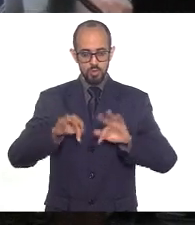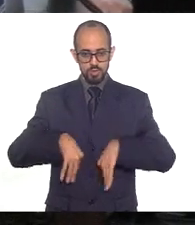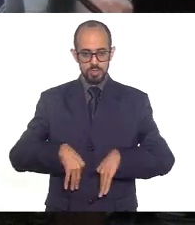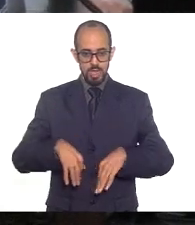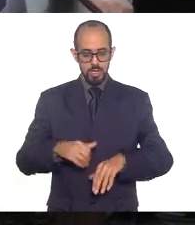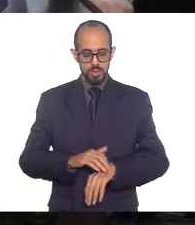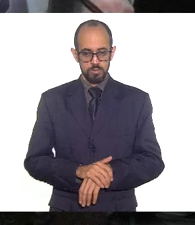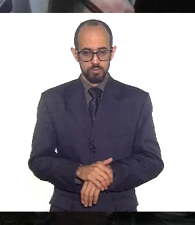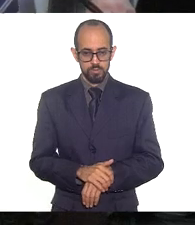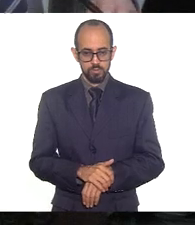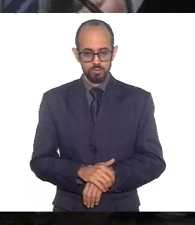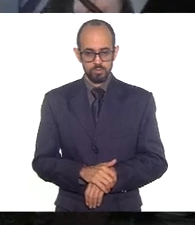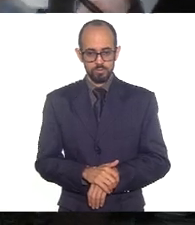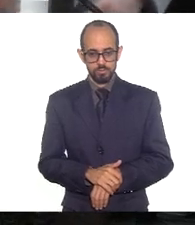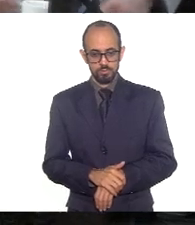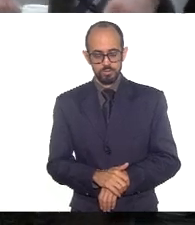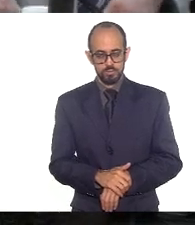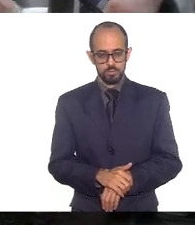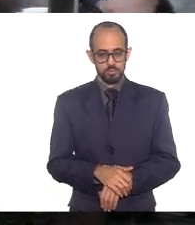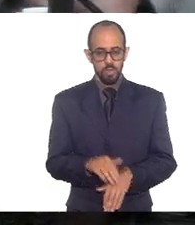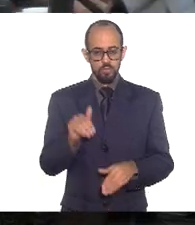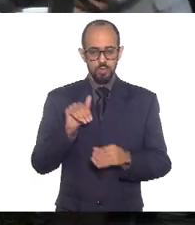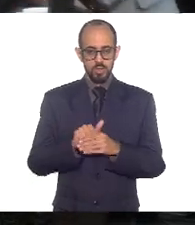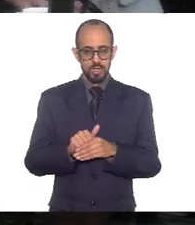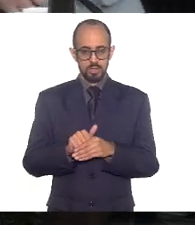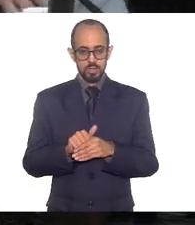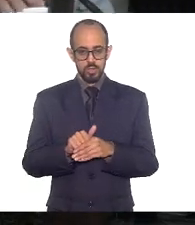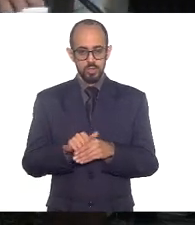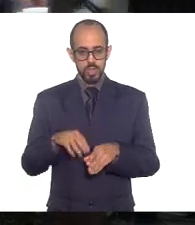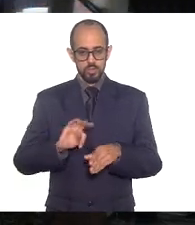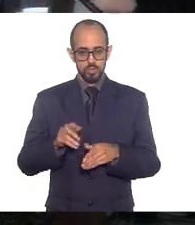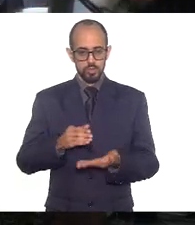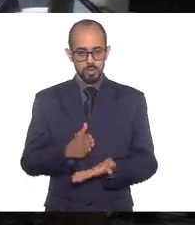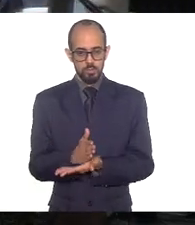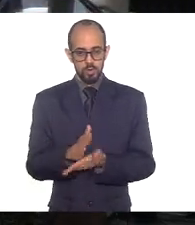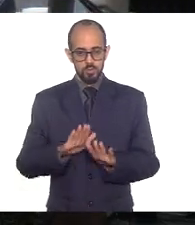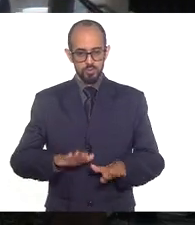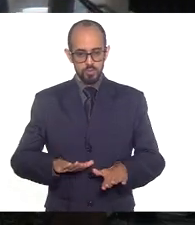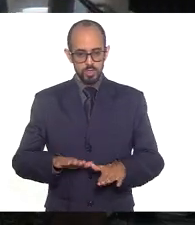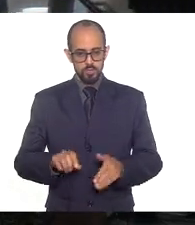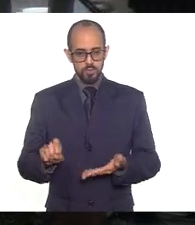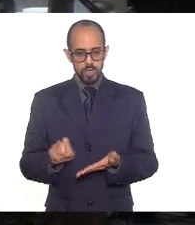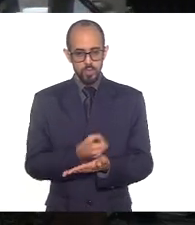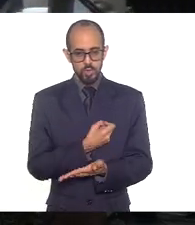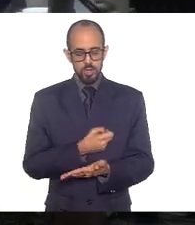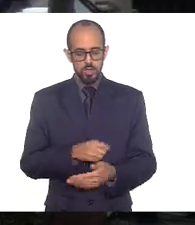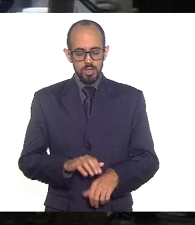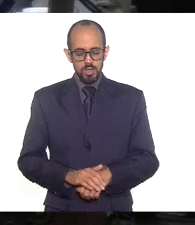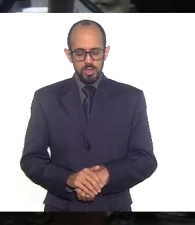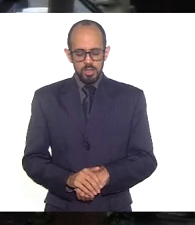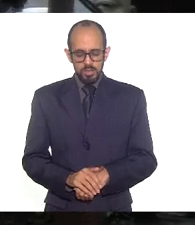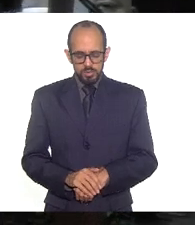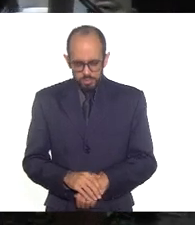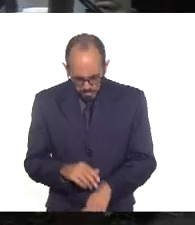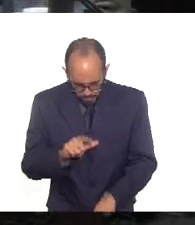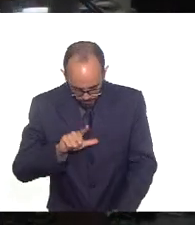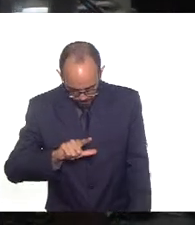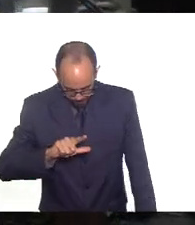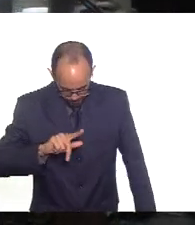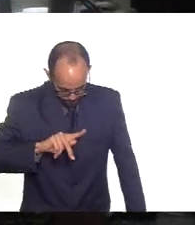discussão e em votação seus que há problemas estão aprovados para a autora projeto de lei